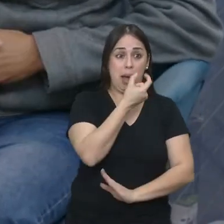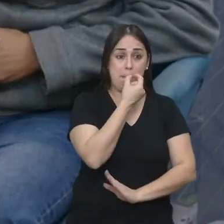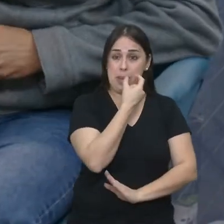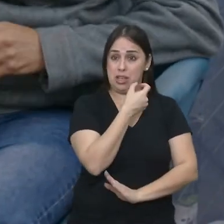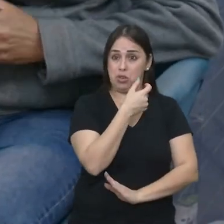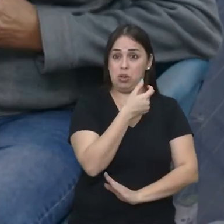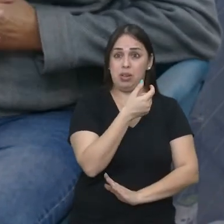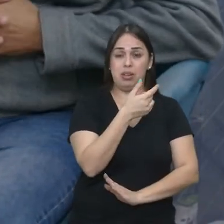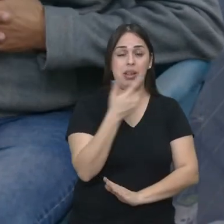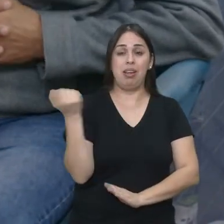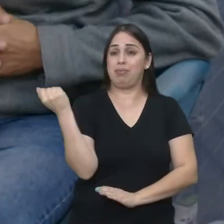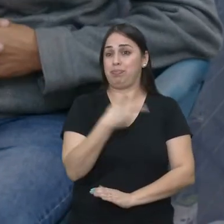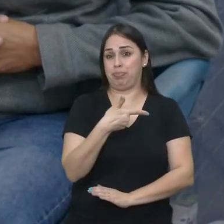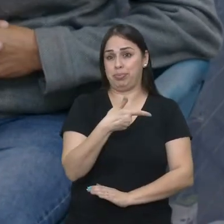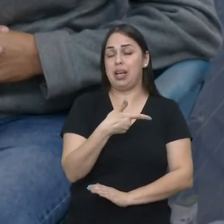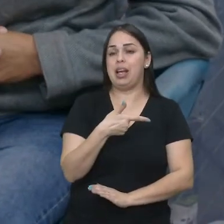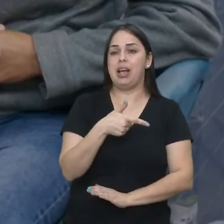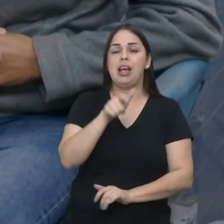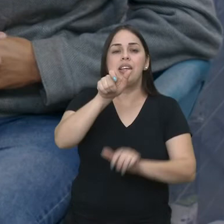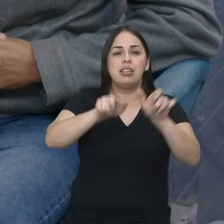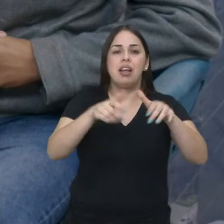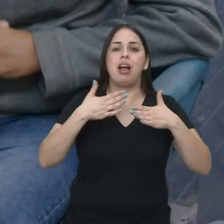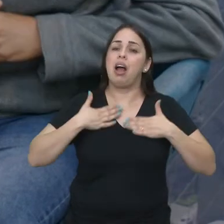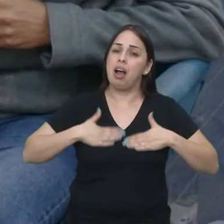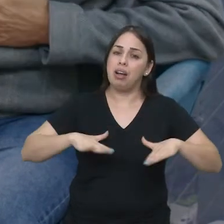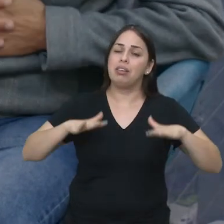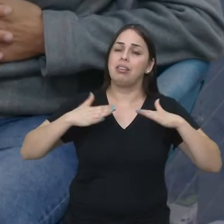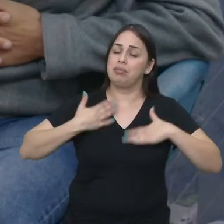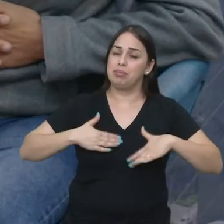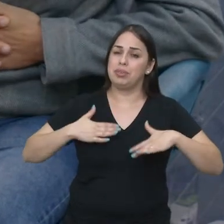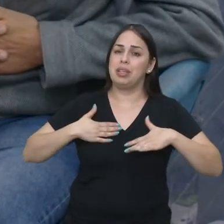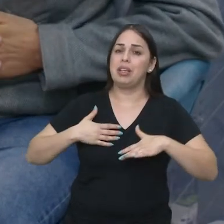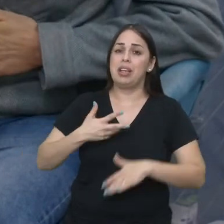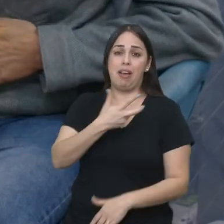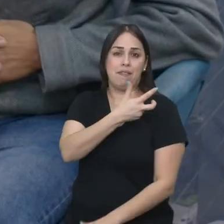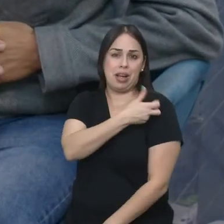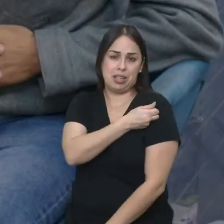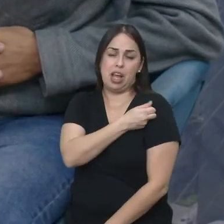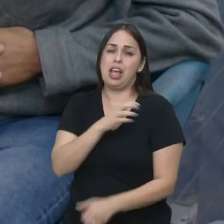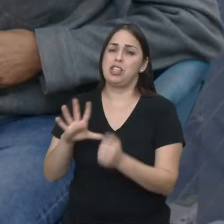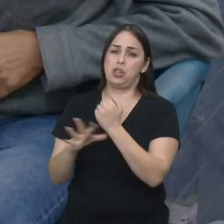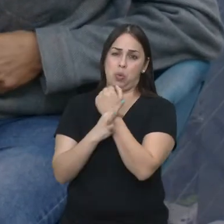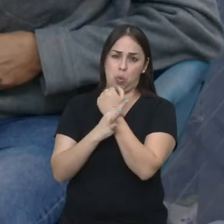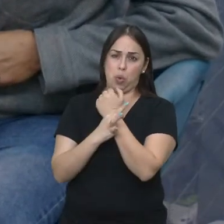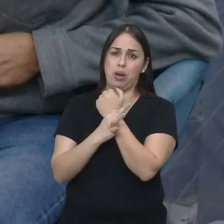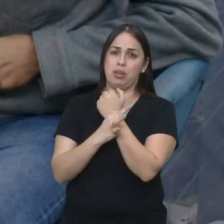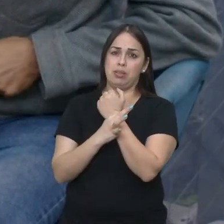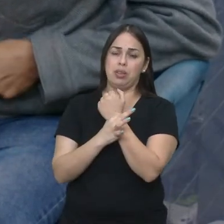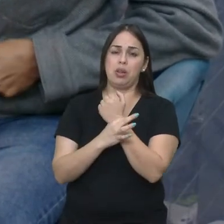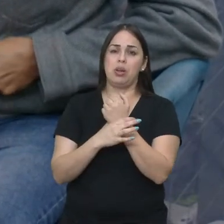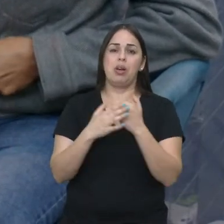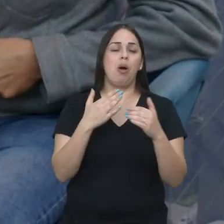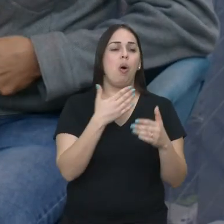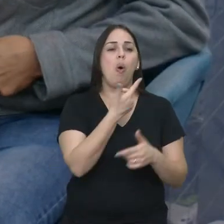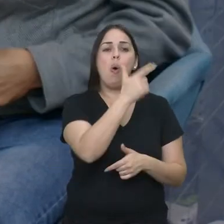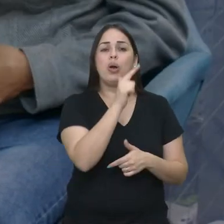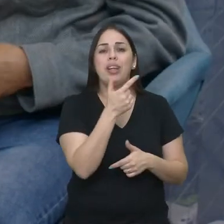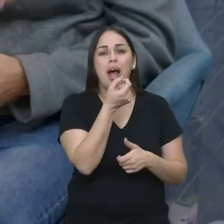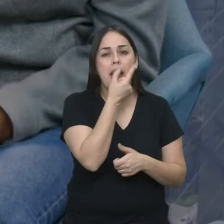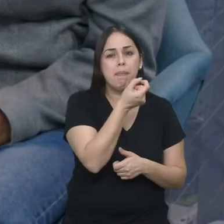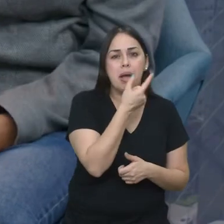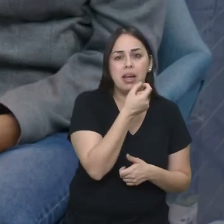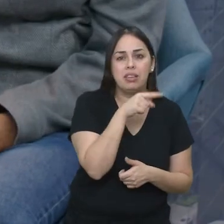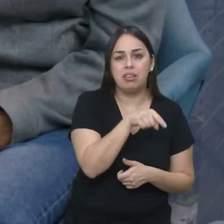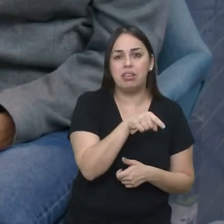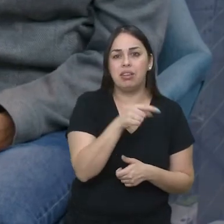outro medicamento. As pessoas podem ficar tranquilas porque as vacinas são muito mais seguras do que qualquer remédio que elas